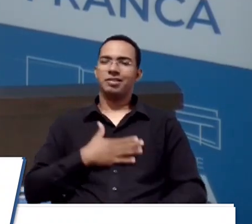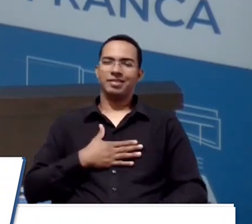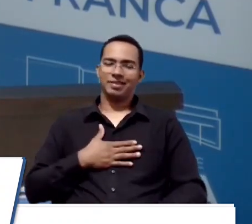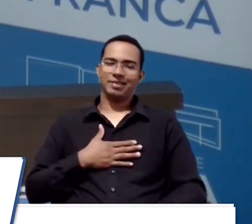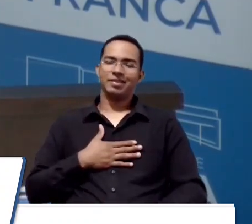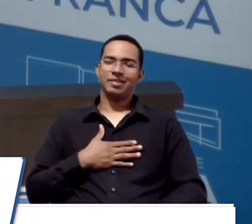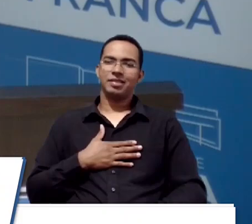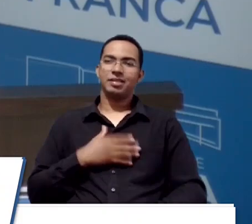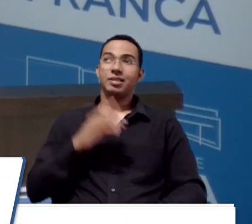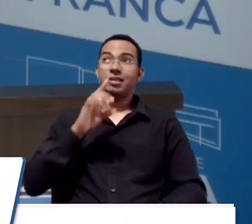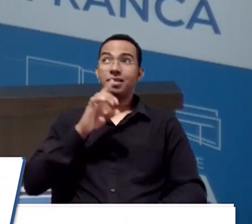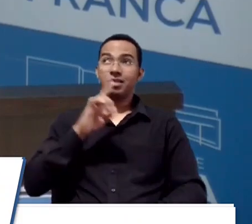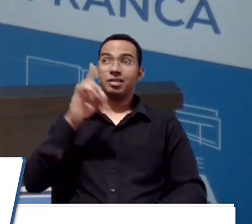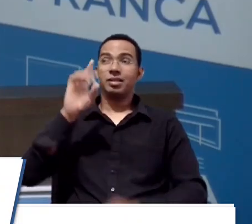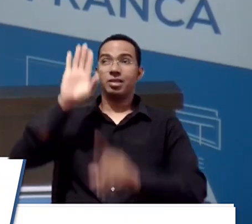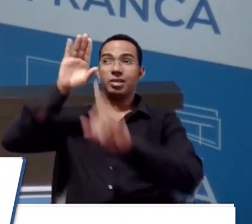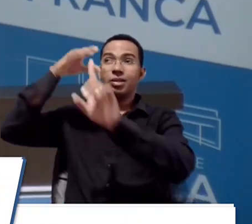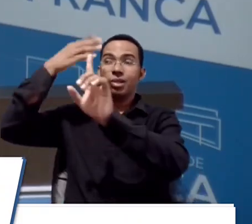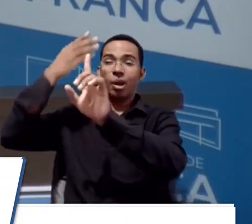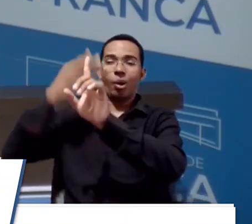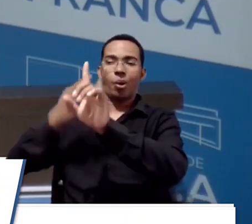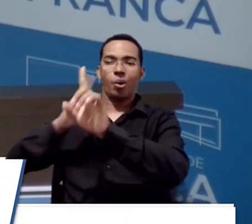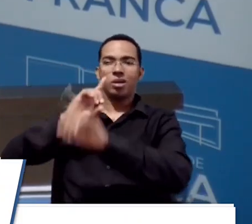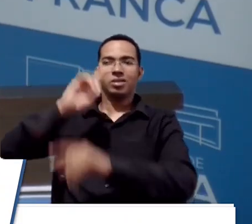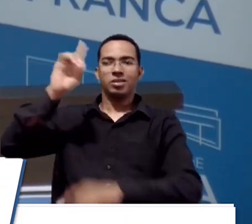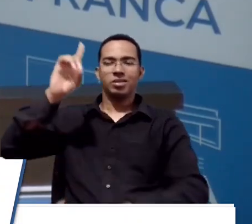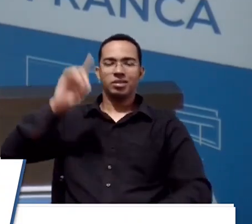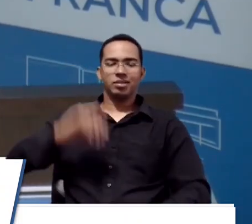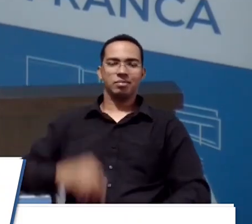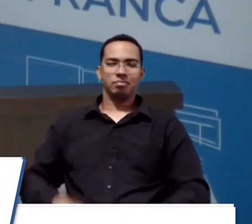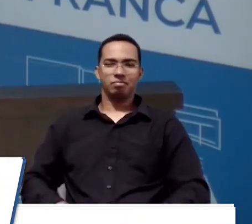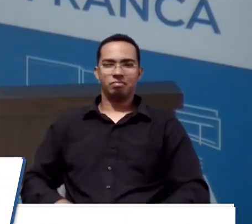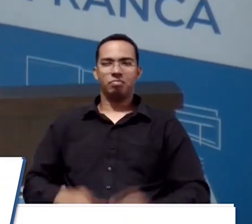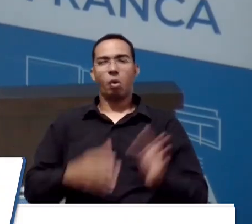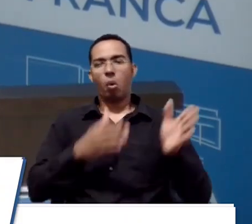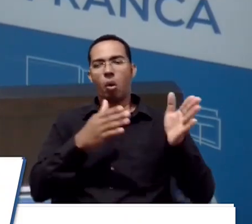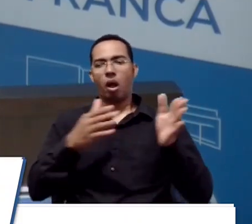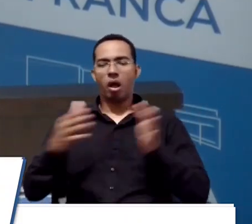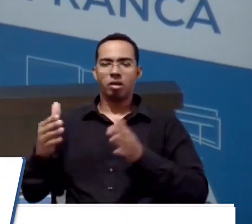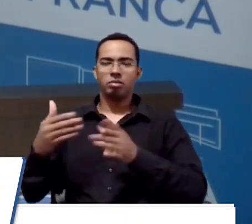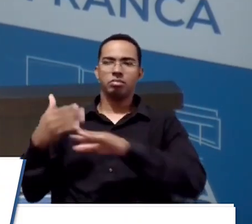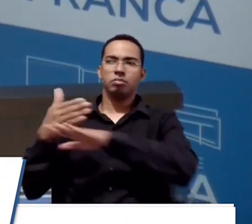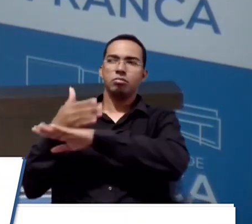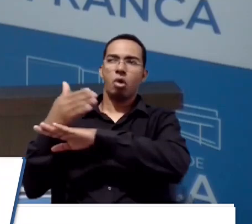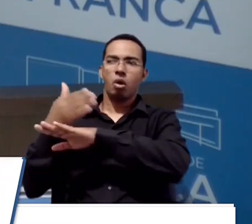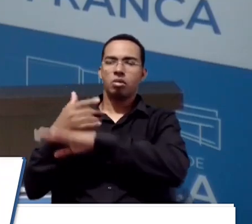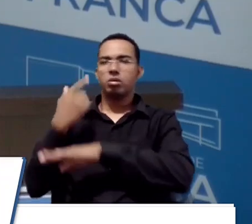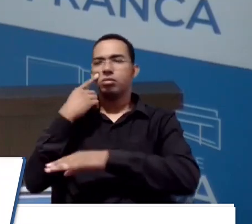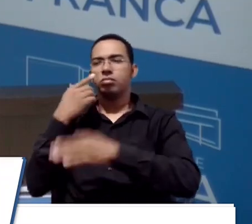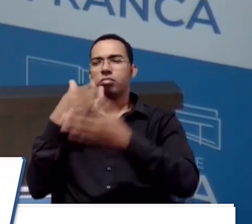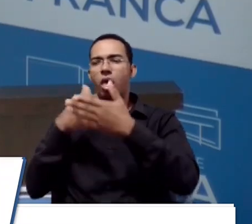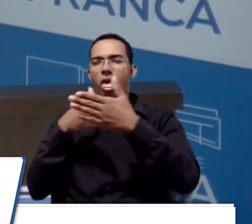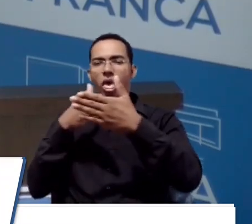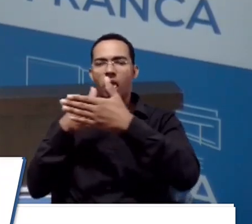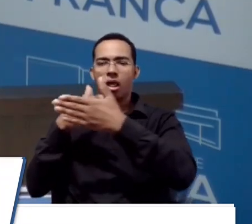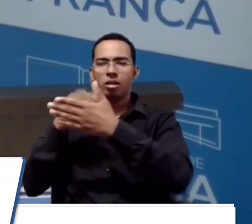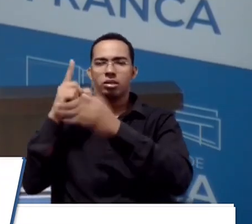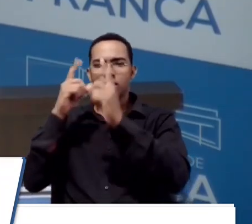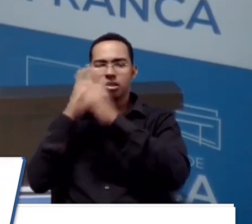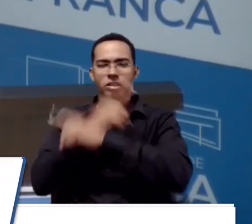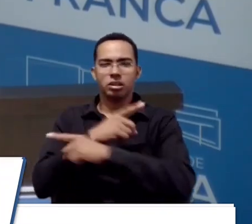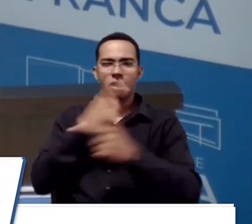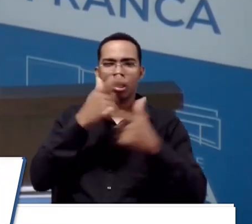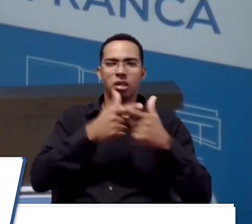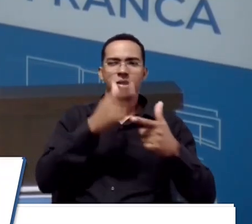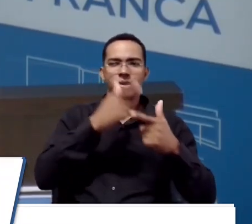a Deus toda a honra por isso. Por onde passei, o que eu enfrentei, problemas